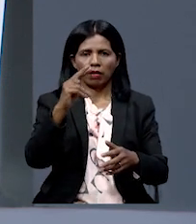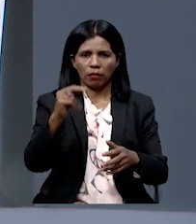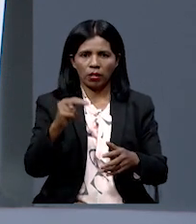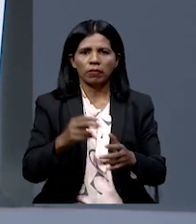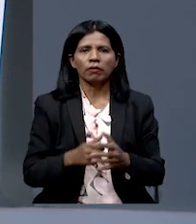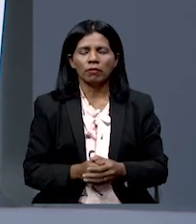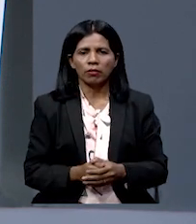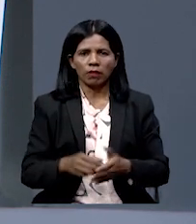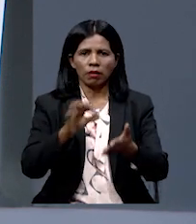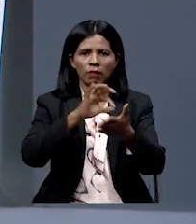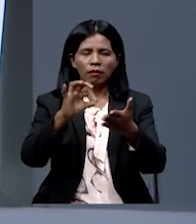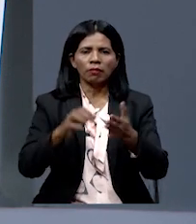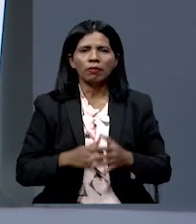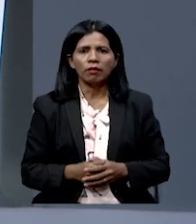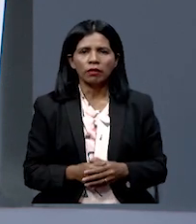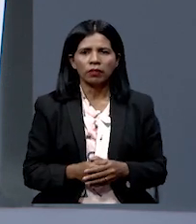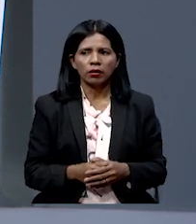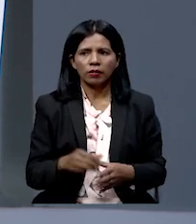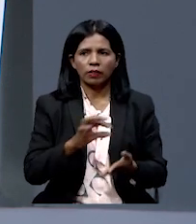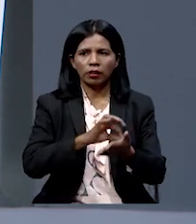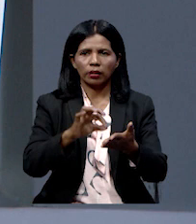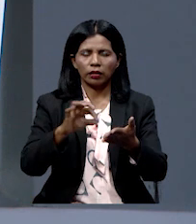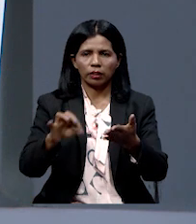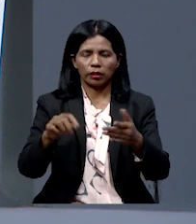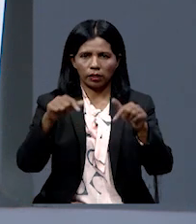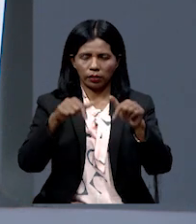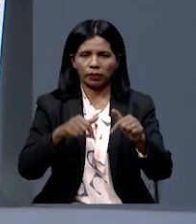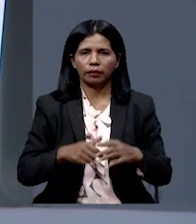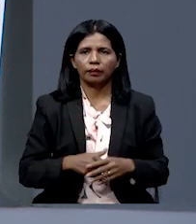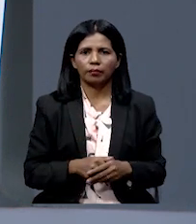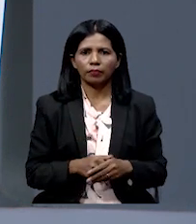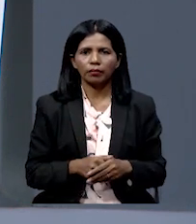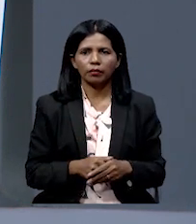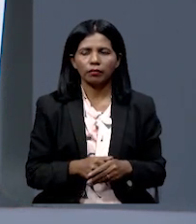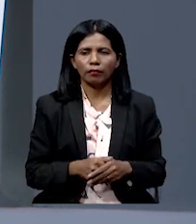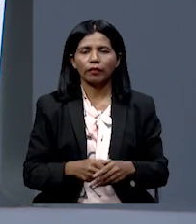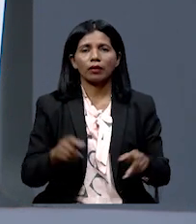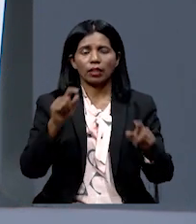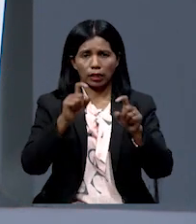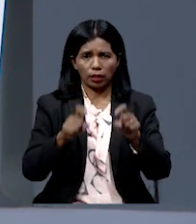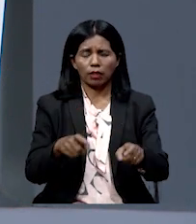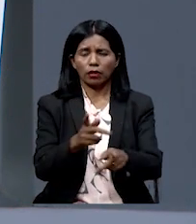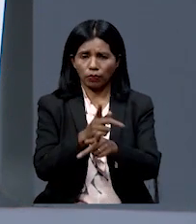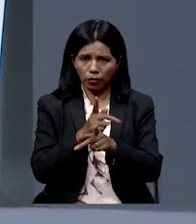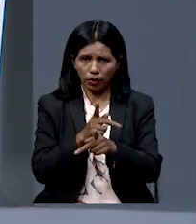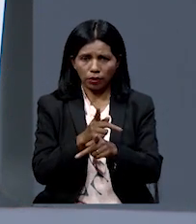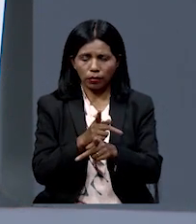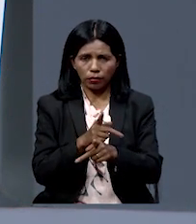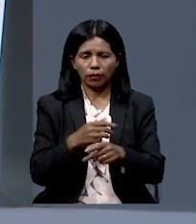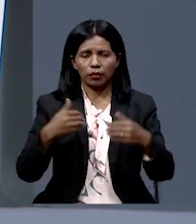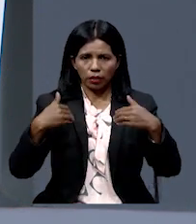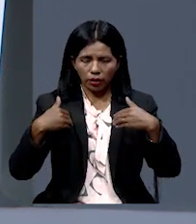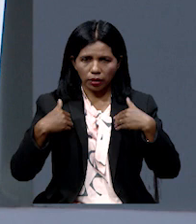nia resista nia conta ida ne tem que cuidado diria iha produção